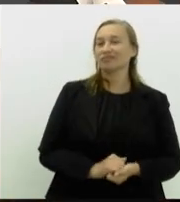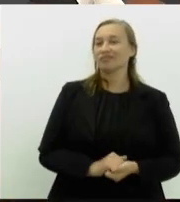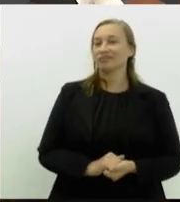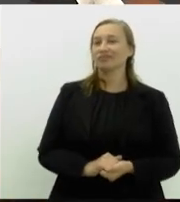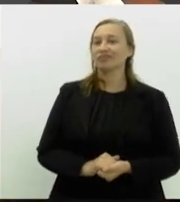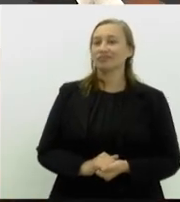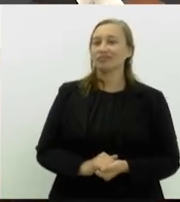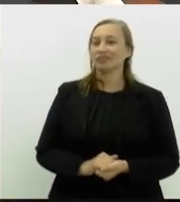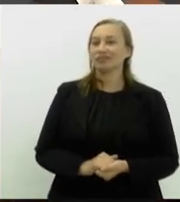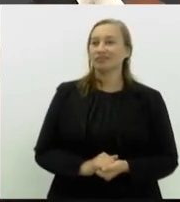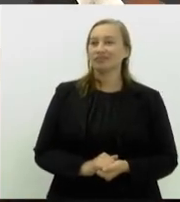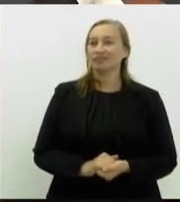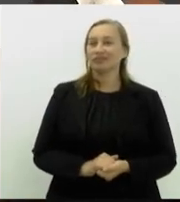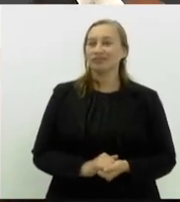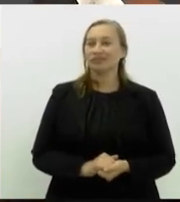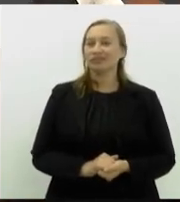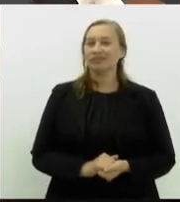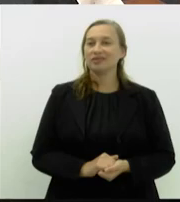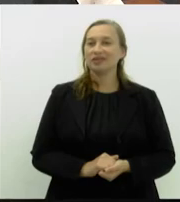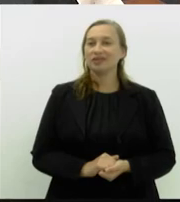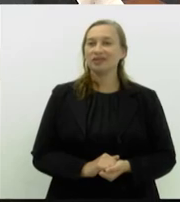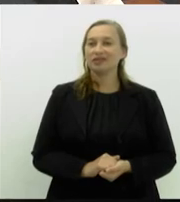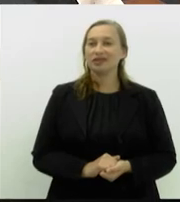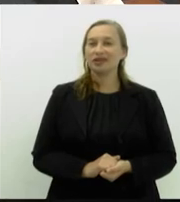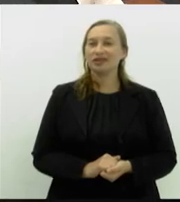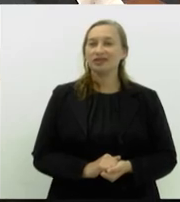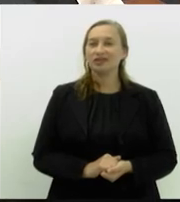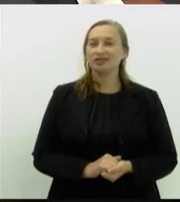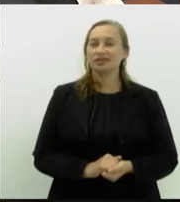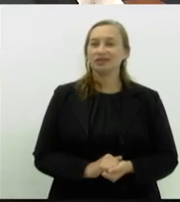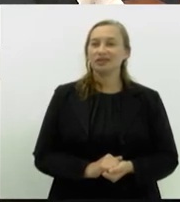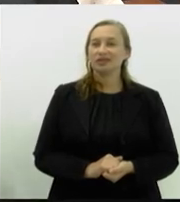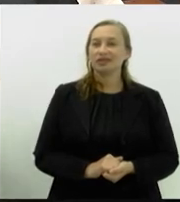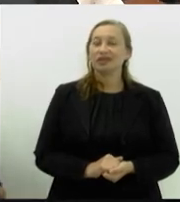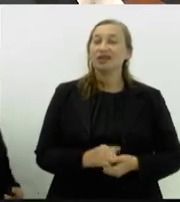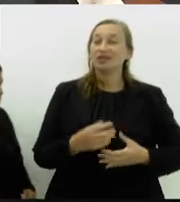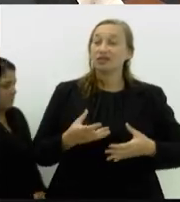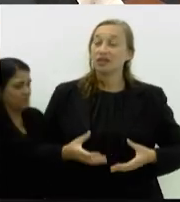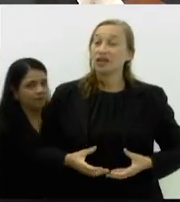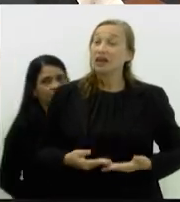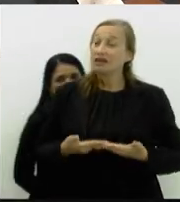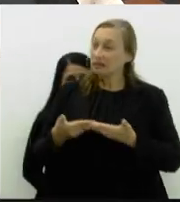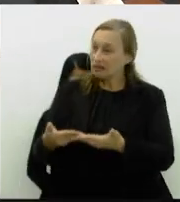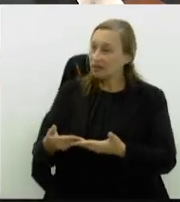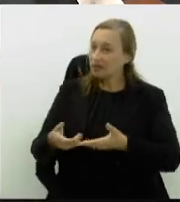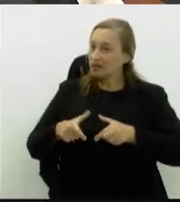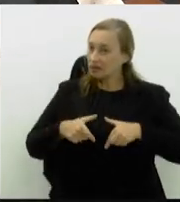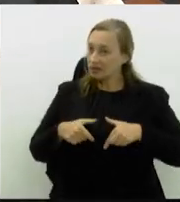Com direito à entrega de medalha, né, de campeão, Val? Com direito de entrega de medalha de campeão?